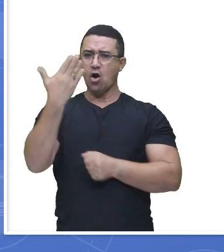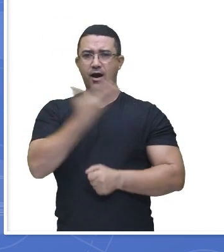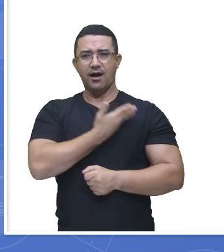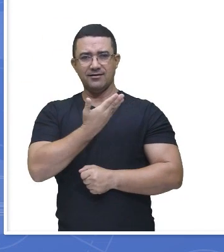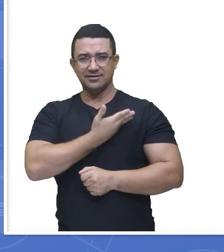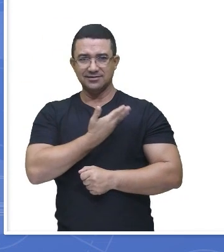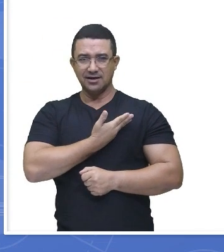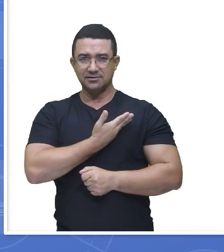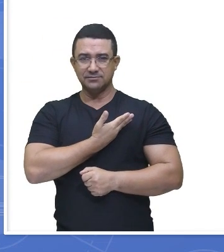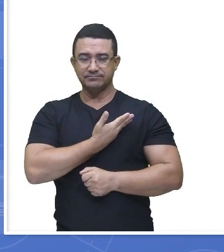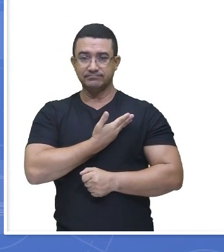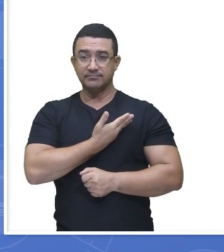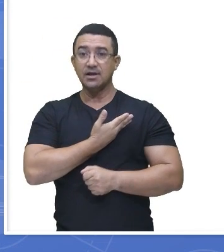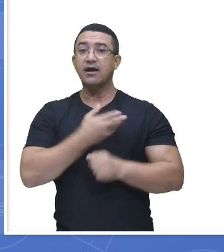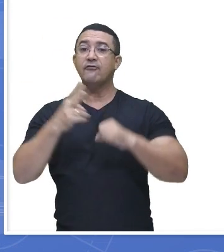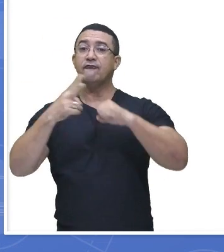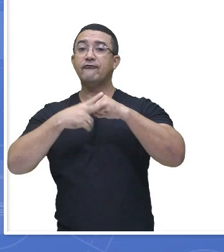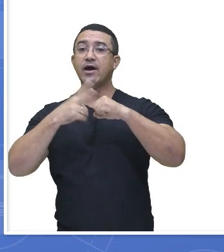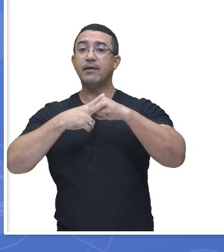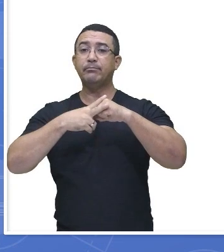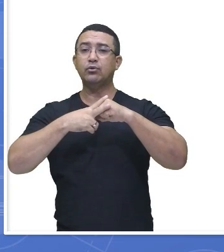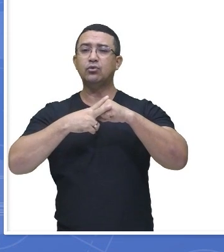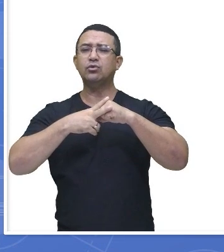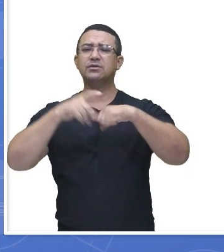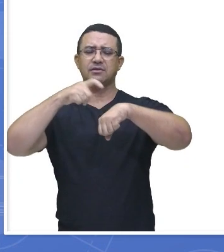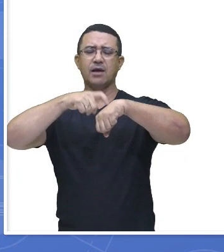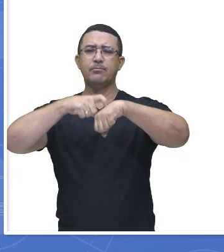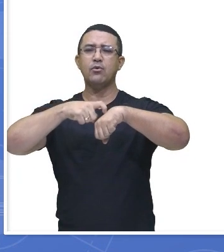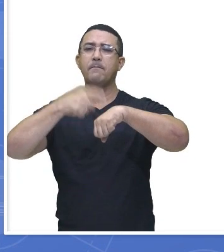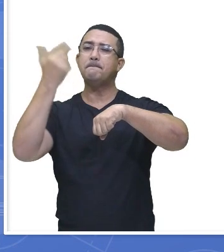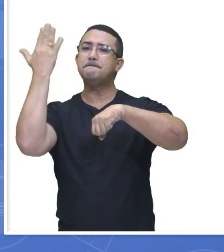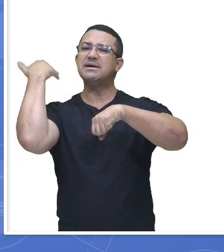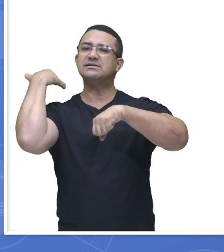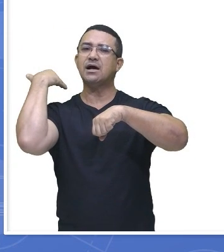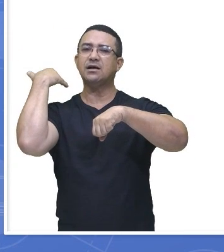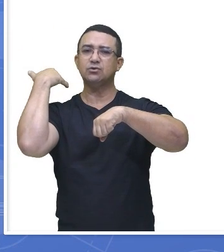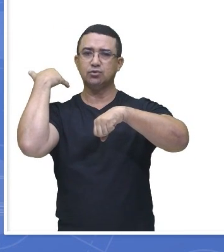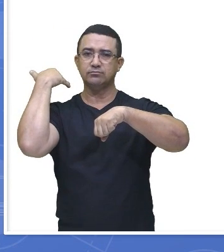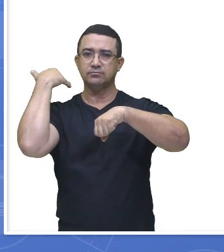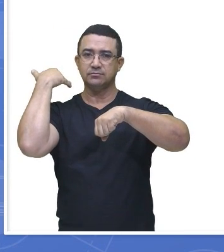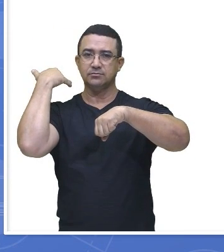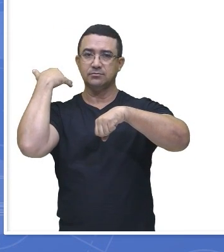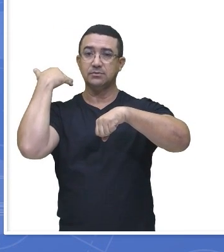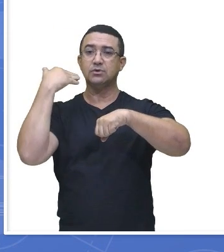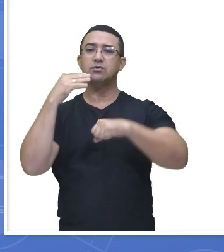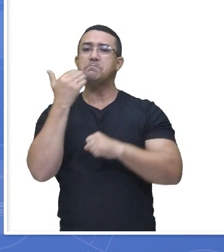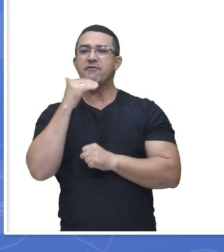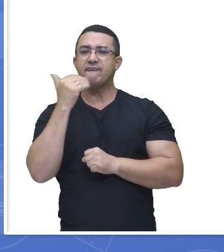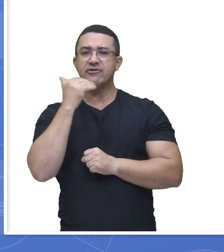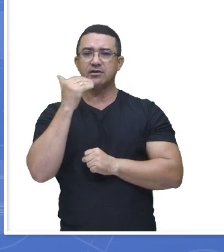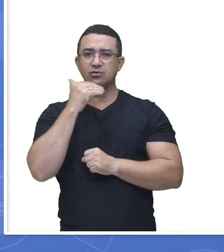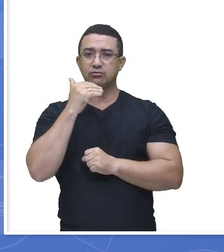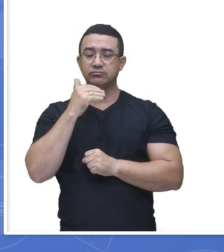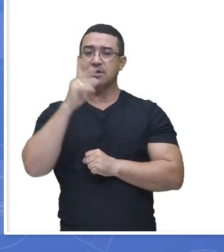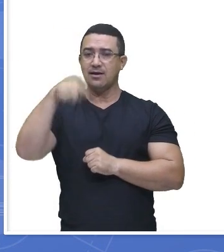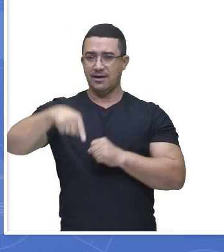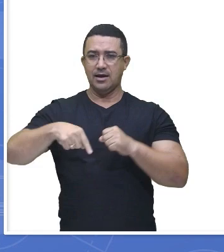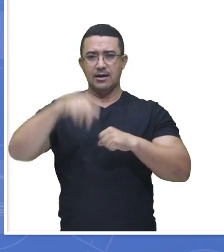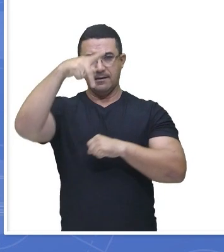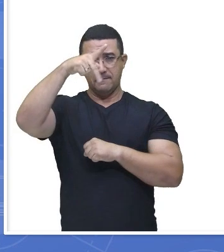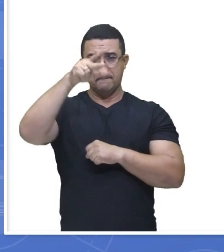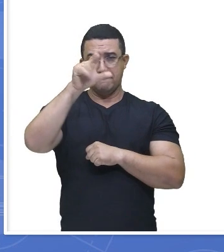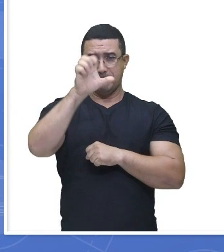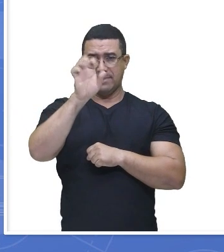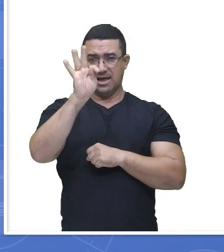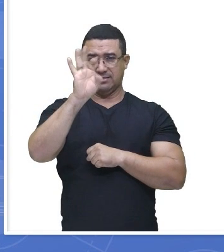presença aqui, pessoal, do verbo no pretérito imperfeito, que nós vimos ontem, que o pretérito imperfeito é o verbo